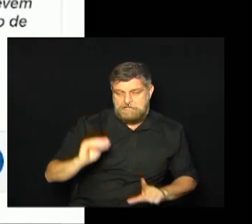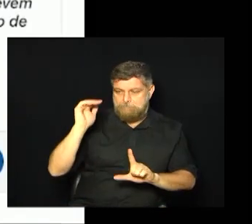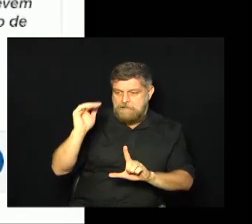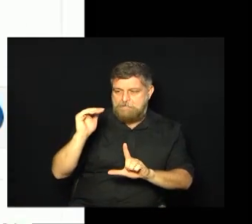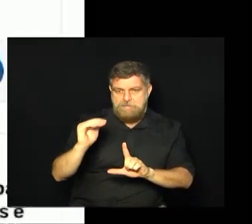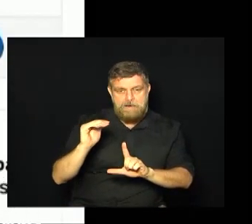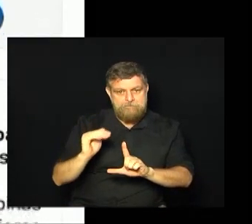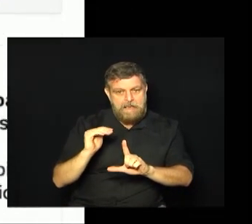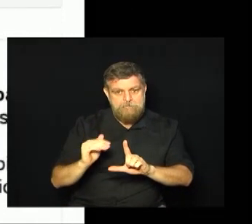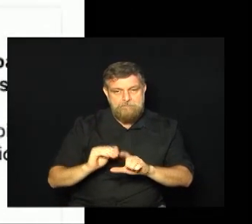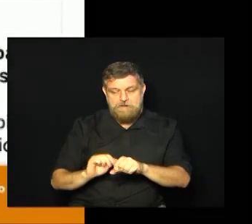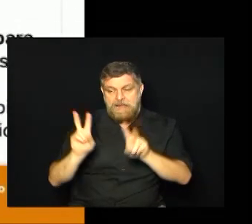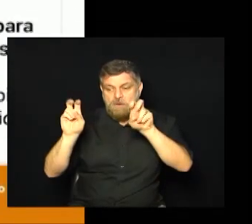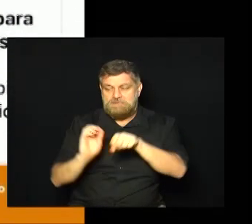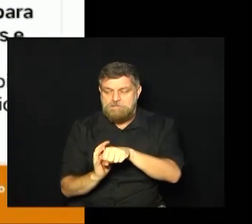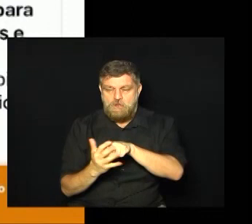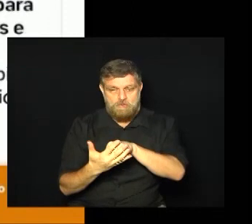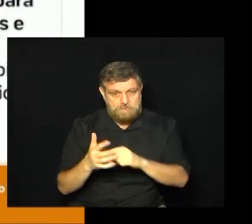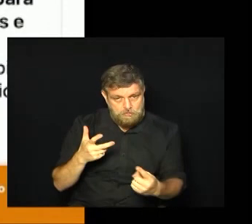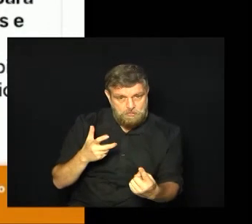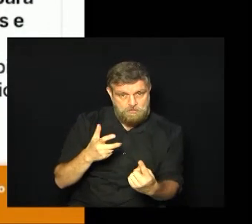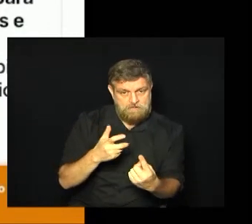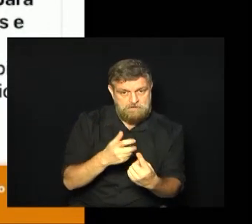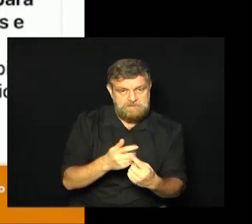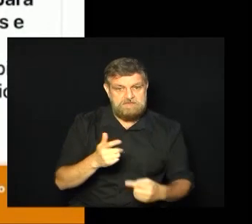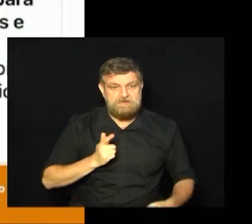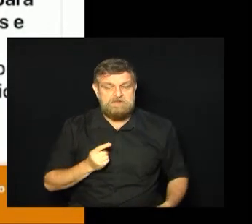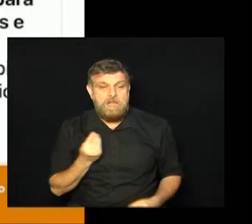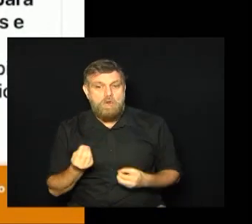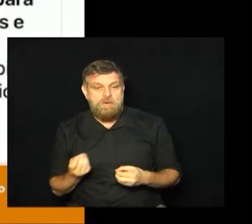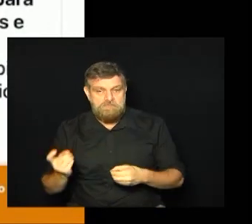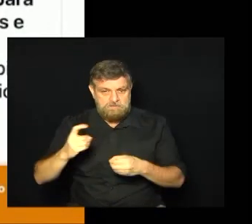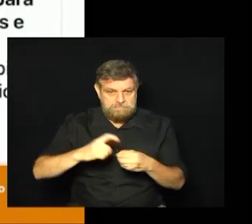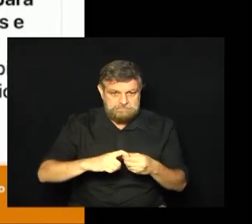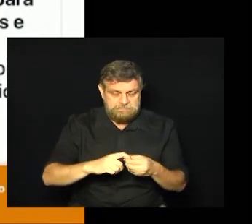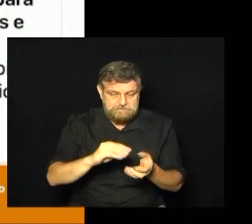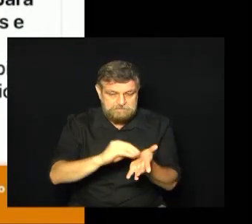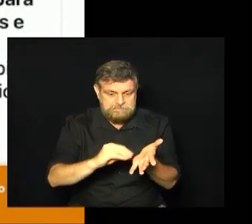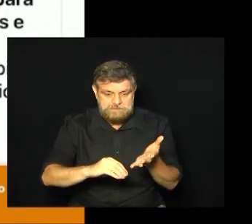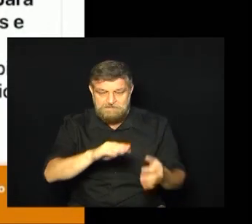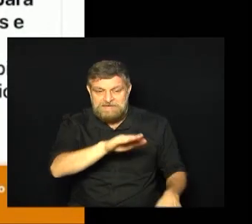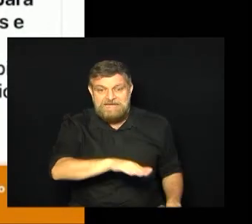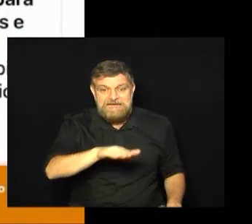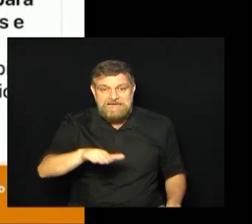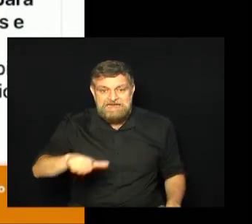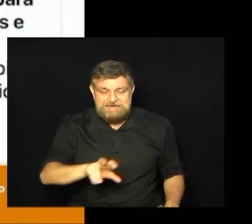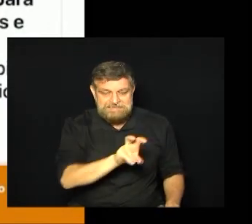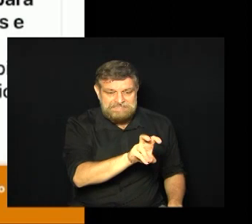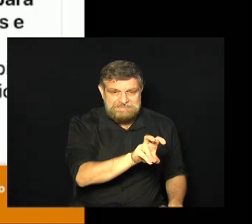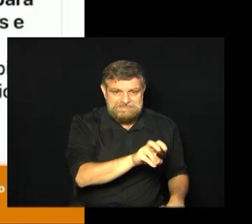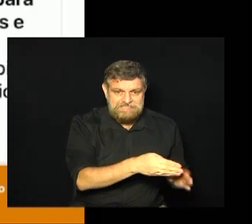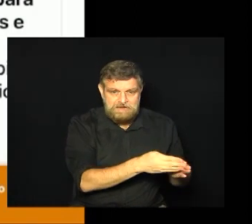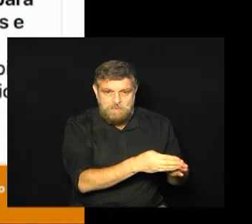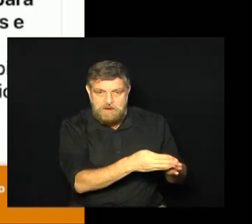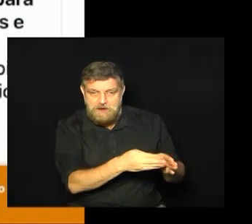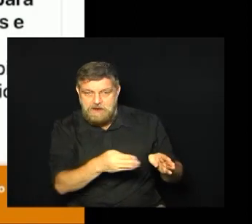da Covid-19, mas já tem ali, olha, reagendar as doses, mas crianças de 5 anos e 11